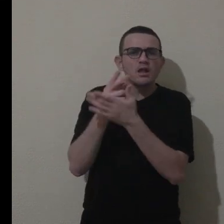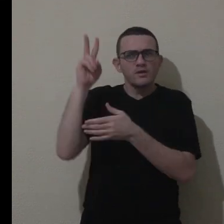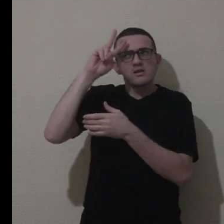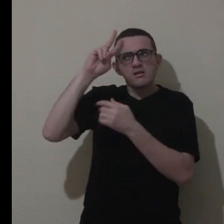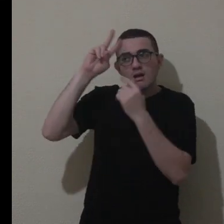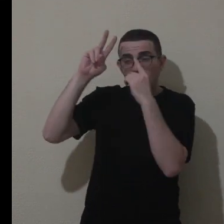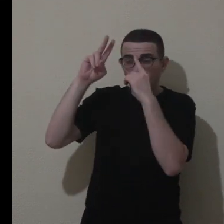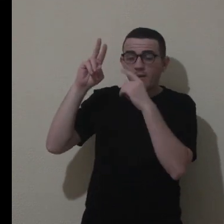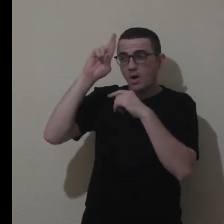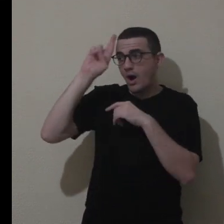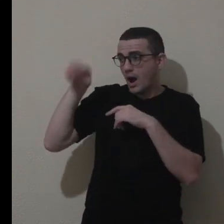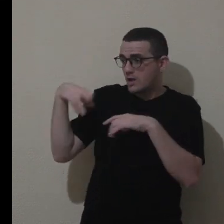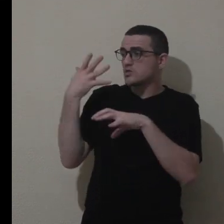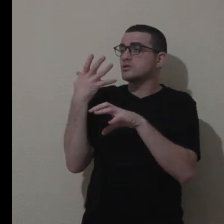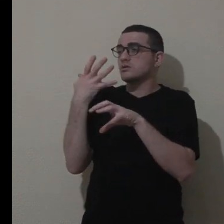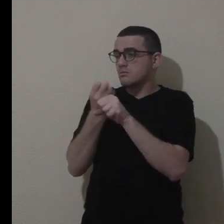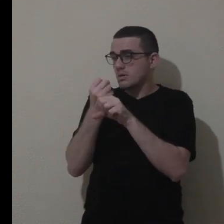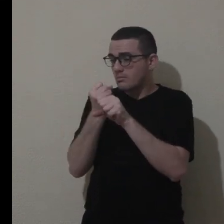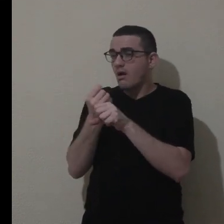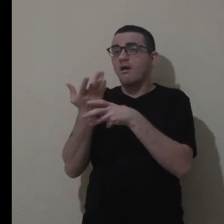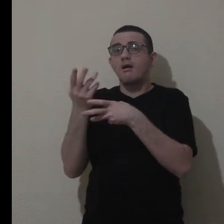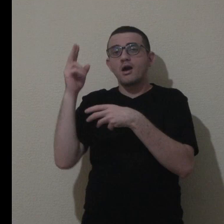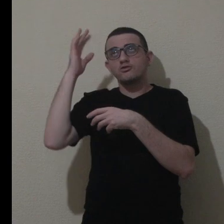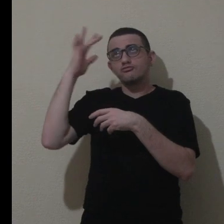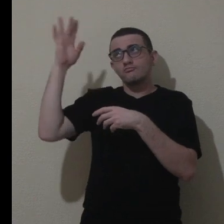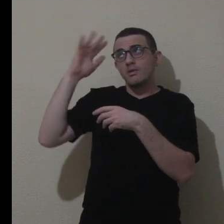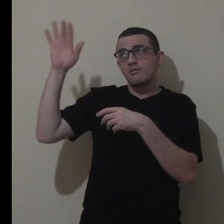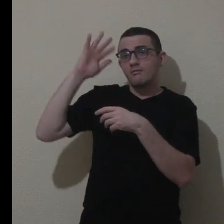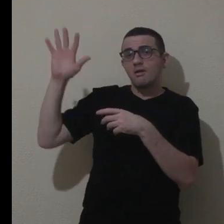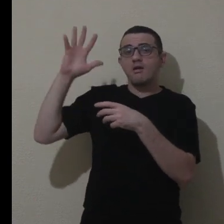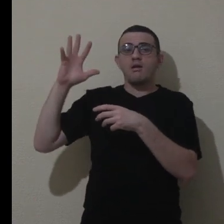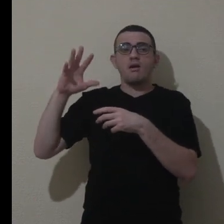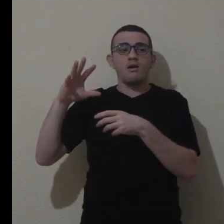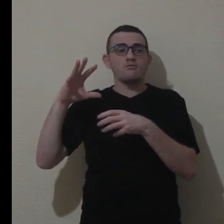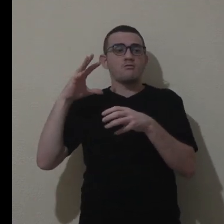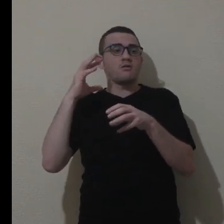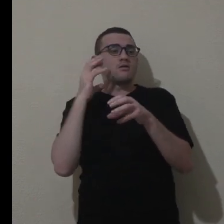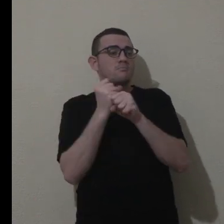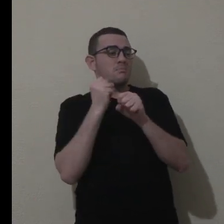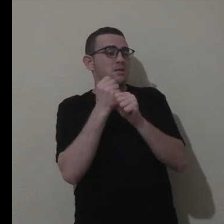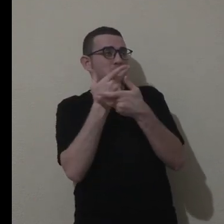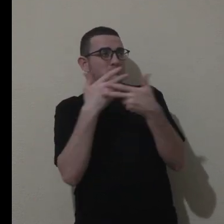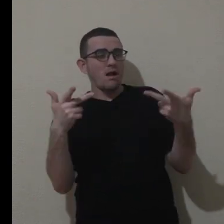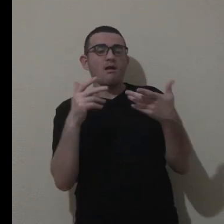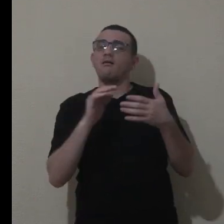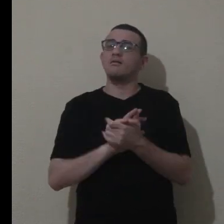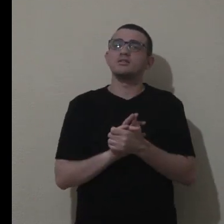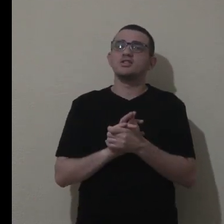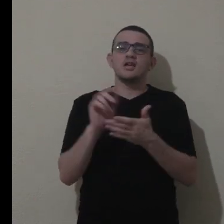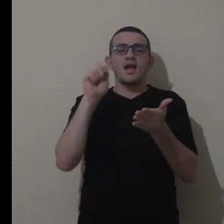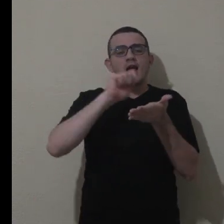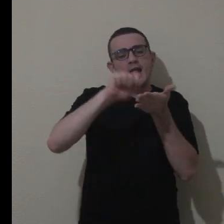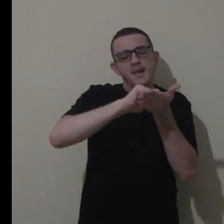raciocínio matemático, de pensamento, né? equação de Bhaskara, coisa e tal,